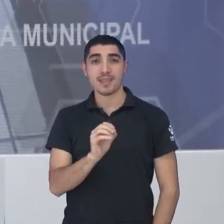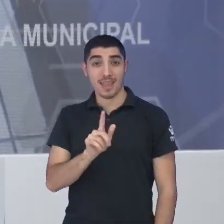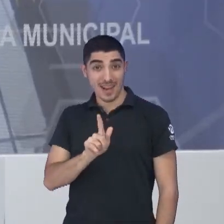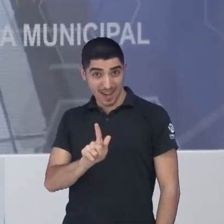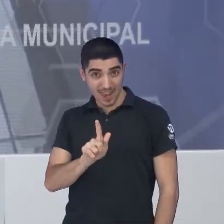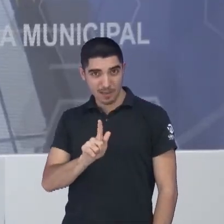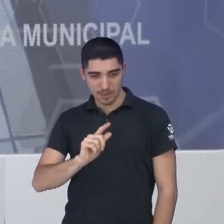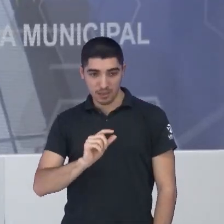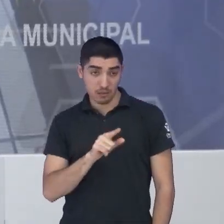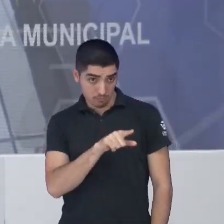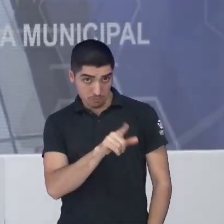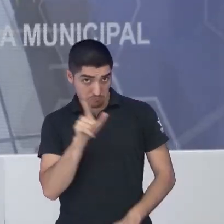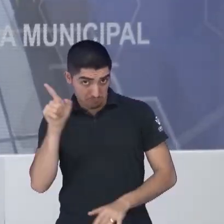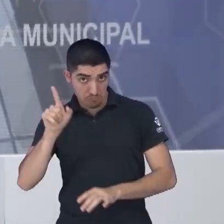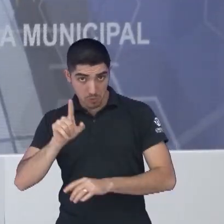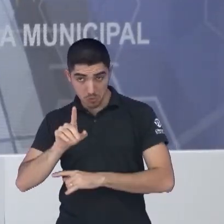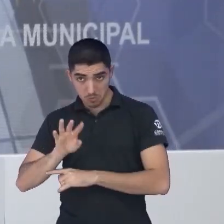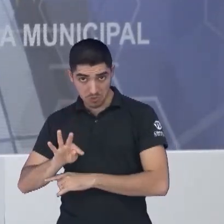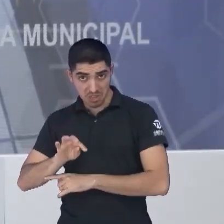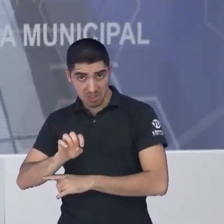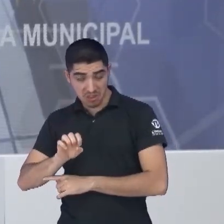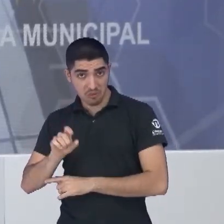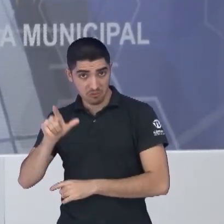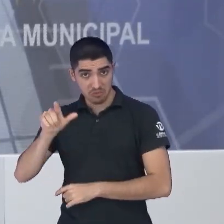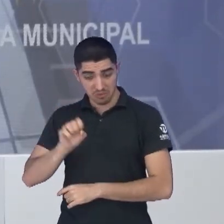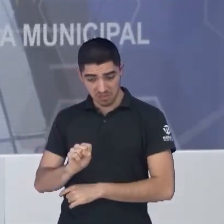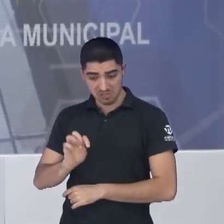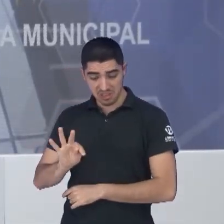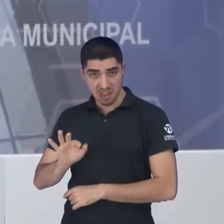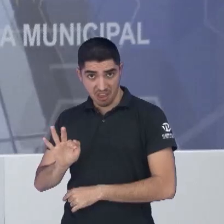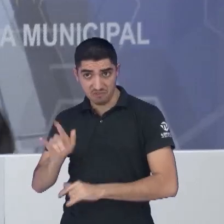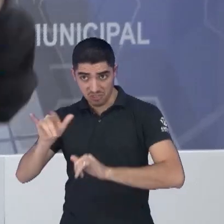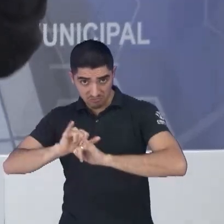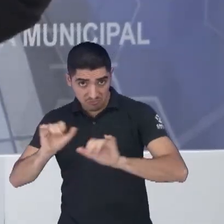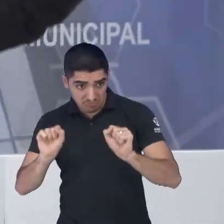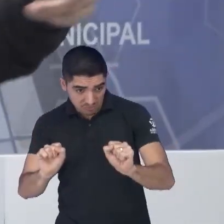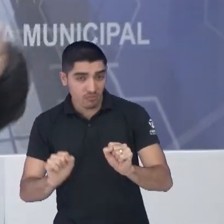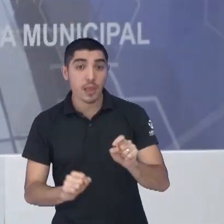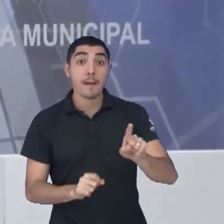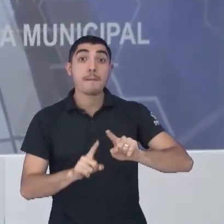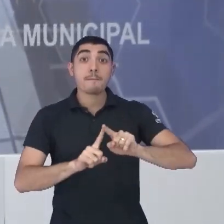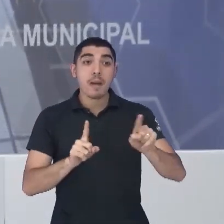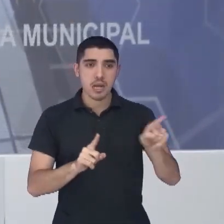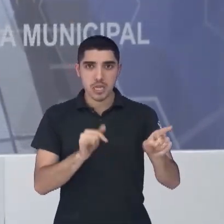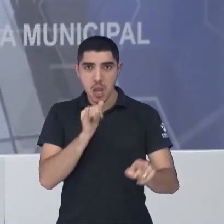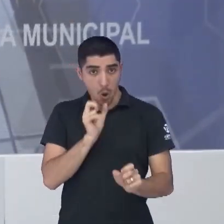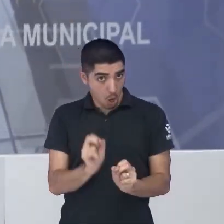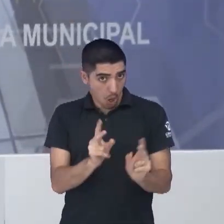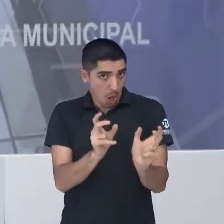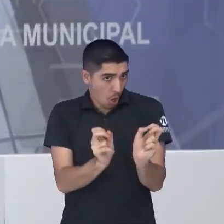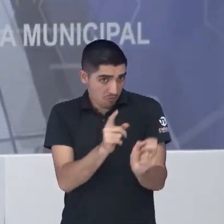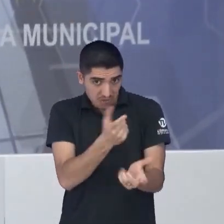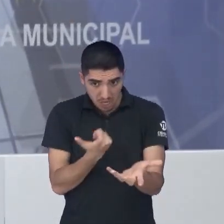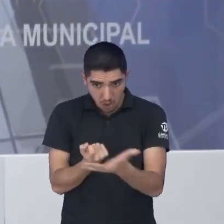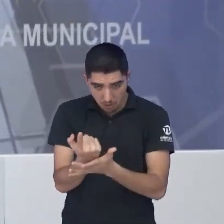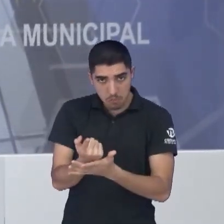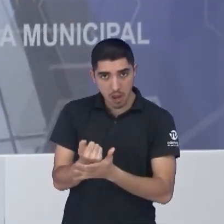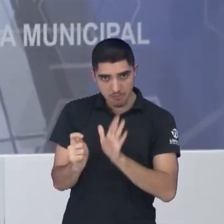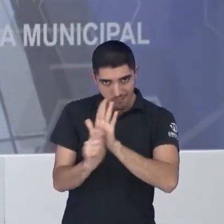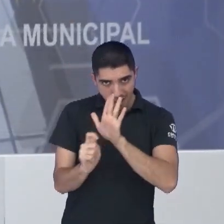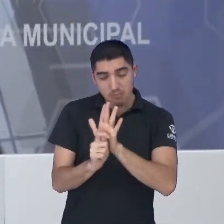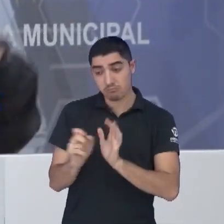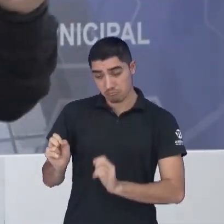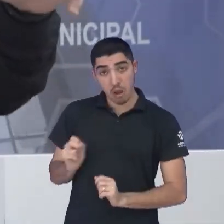que ele tem a posse, ele põe aquilo no bolso, mas ele para numa praça, perto de um parquinho de criança, numa quadra